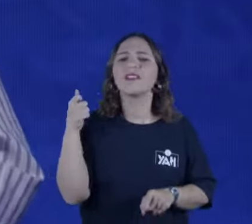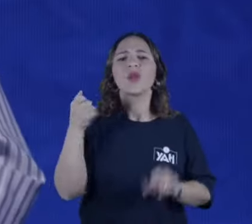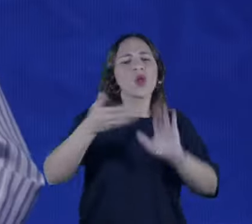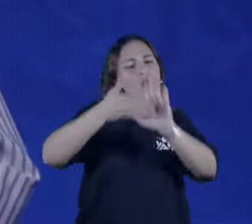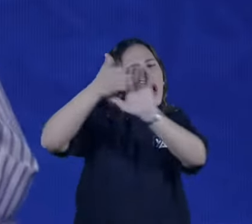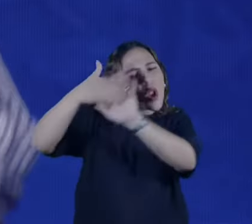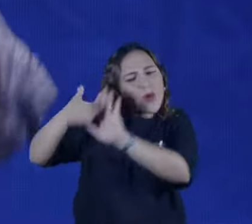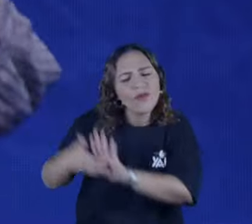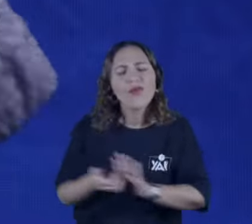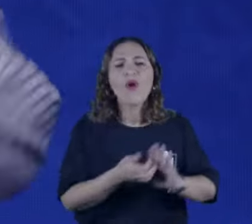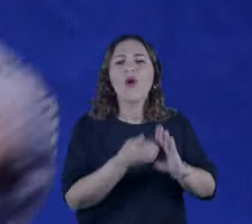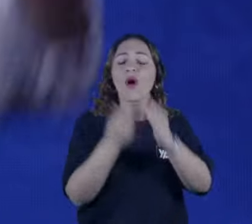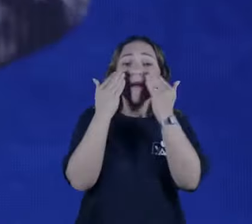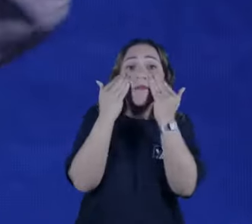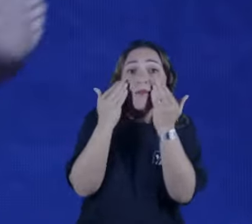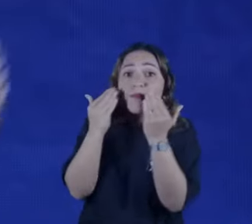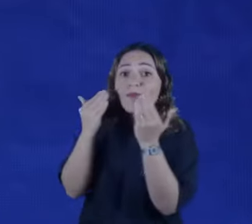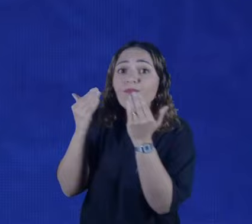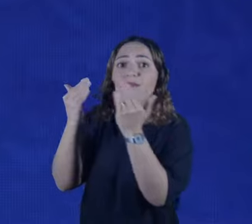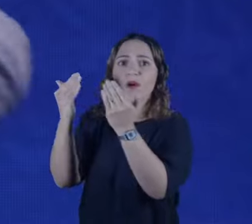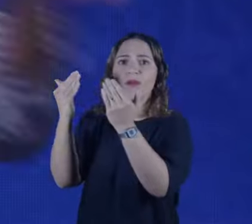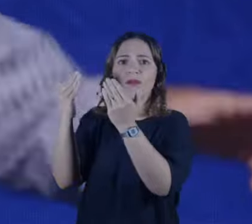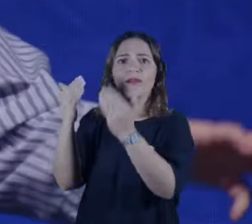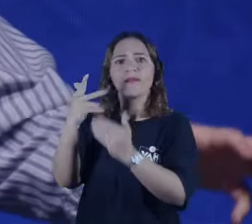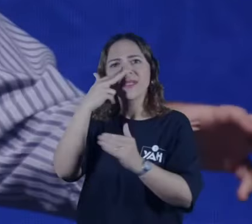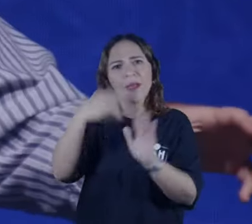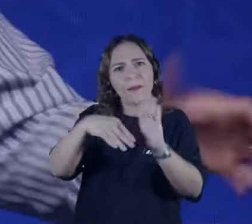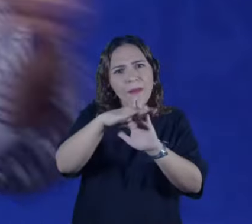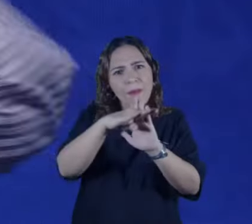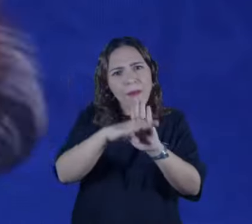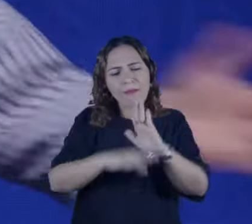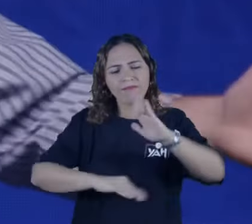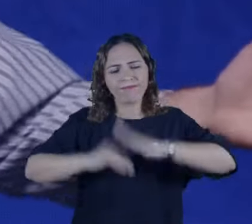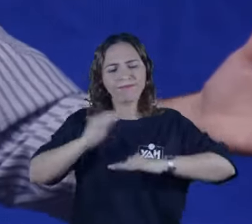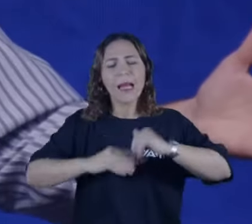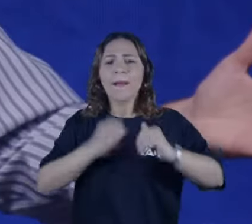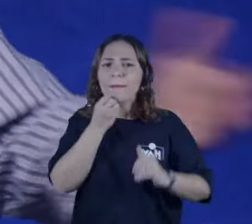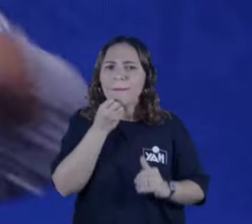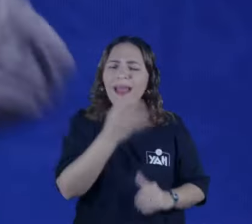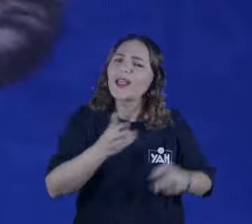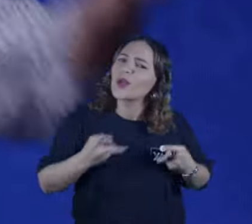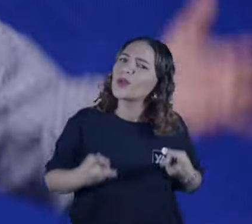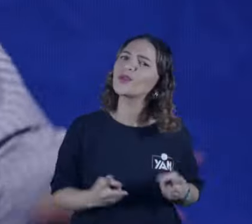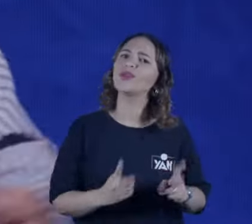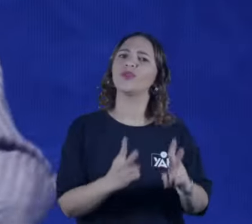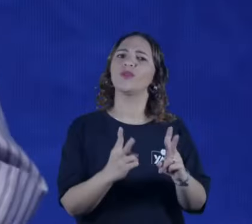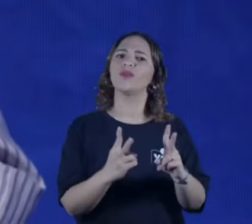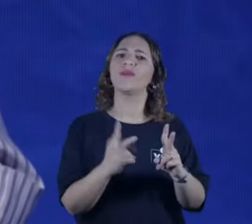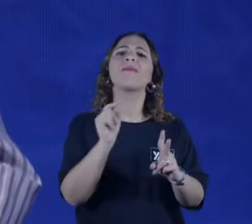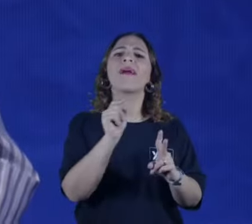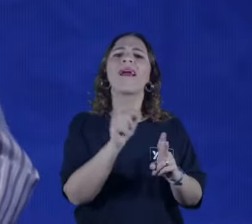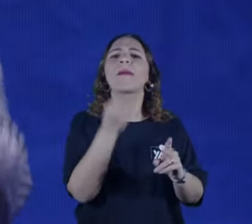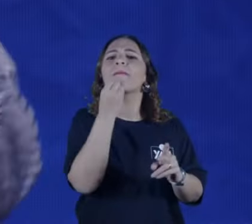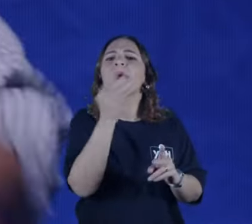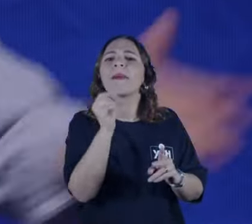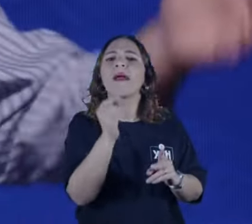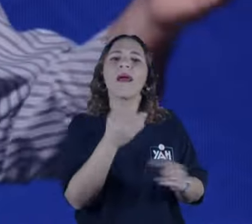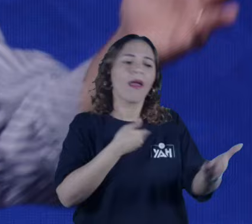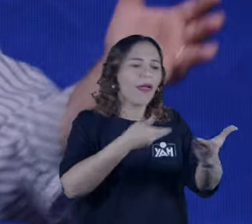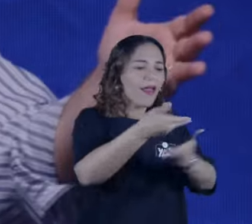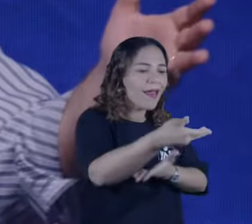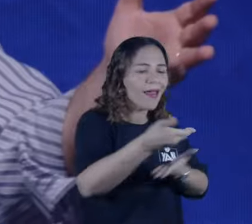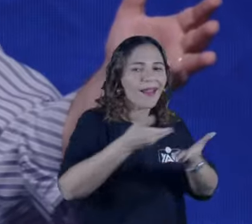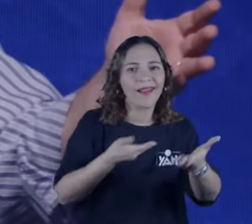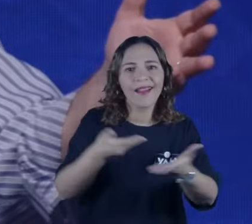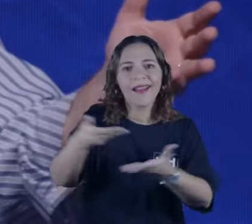que confessam o seu nome, não negligenciando a prática do bem. Para quem? Para com os irmãos, para com os outros. Na